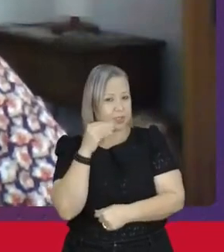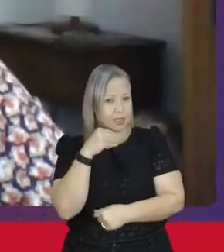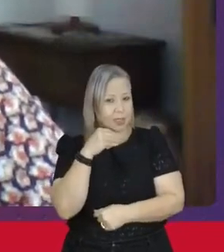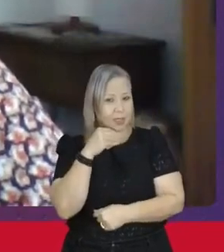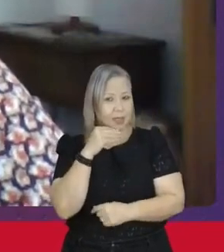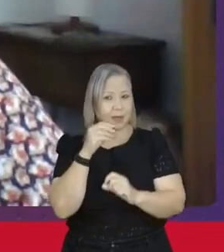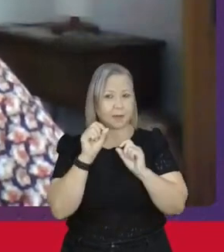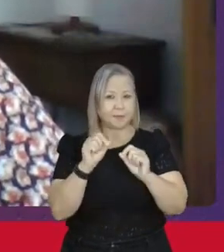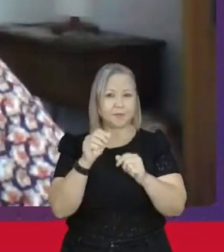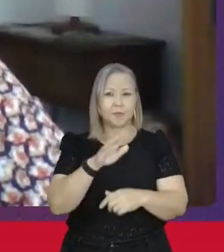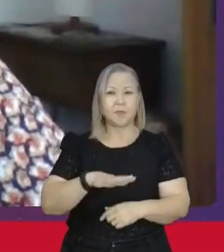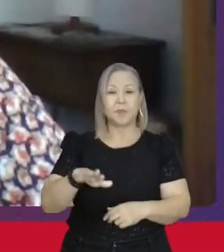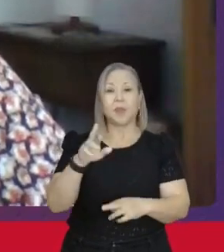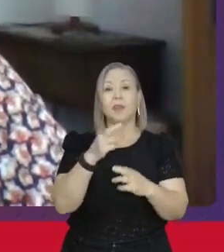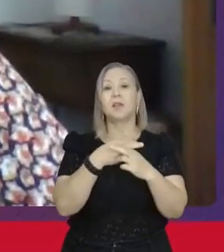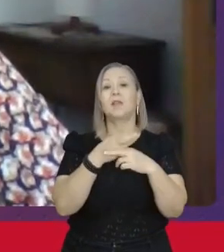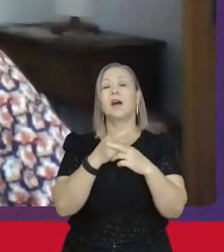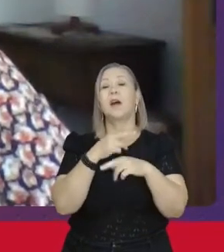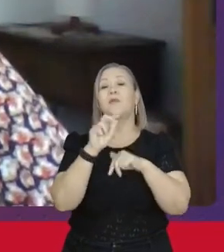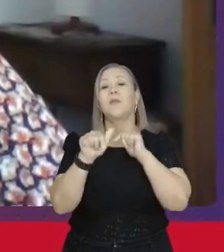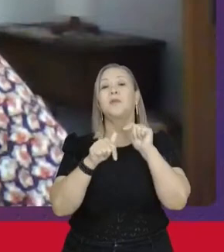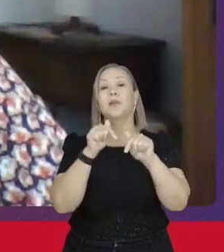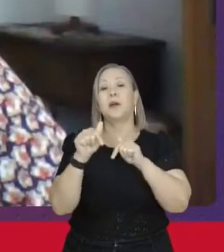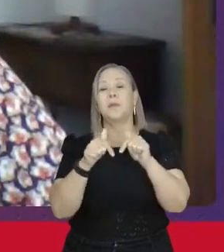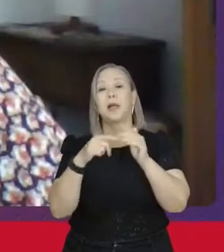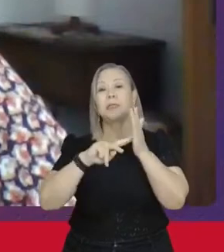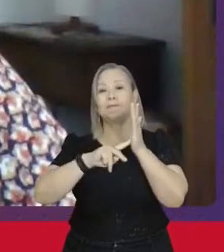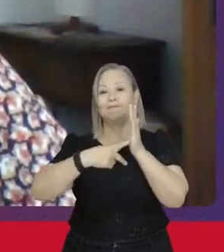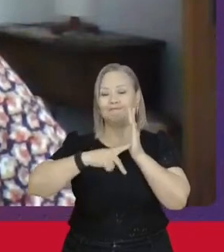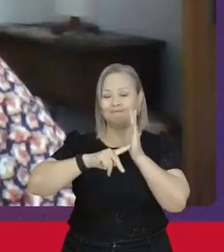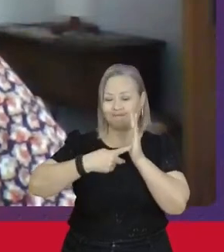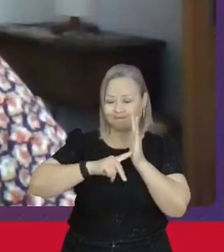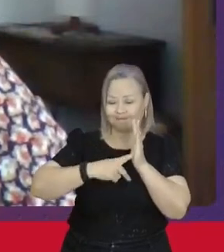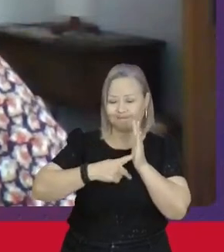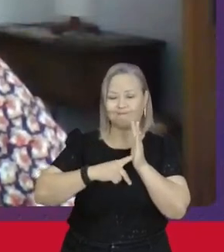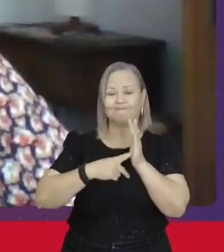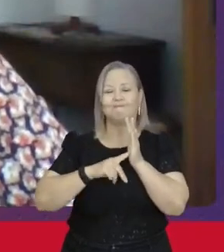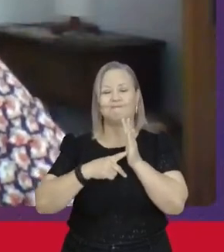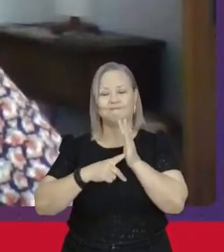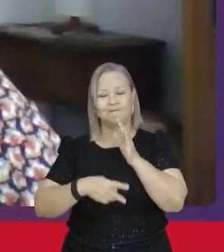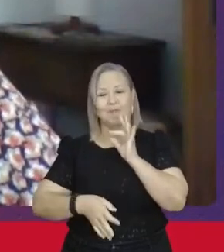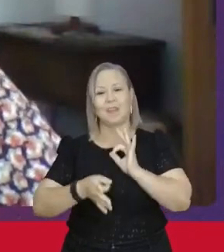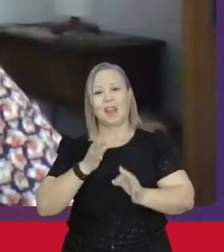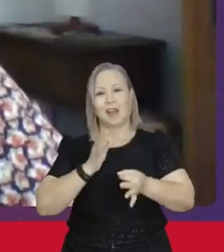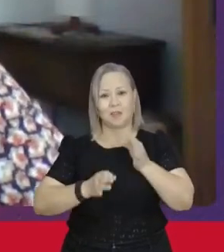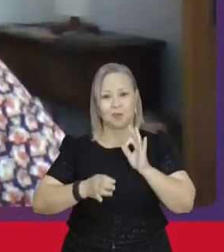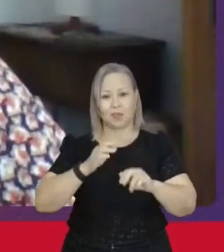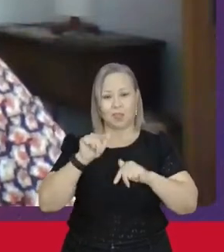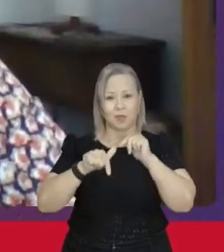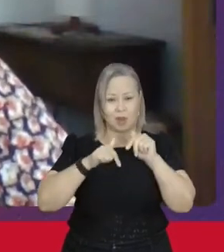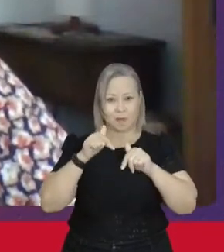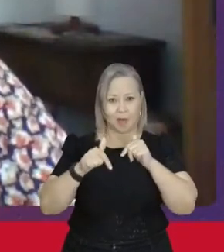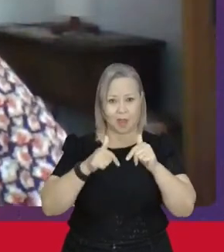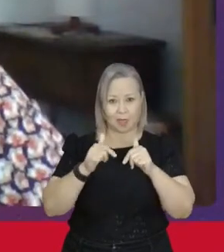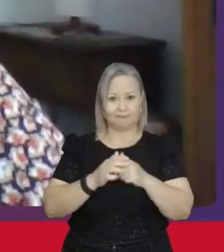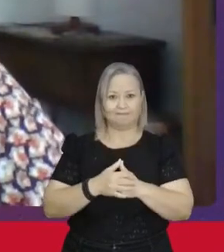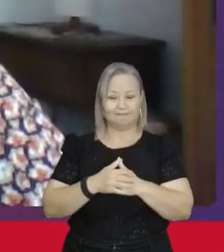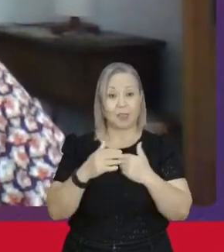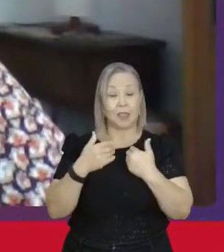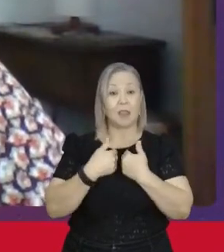por meio da reforma trabalhista, os sindicatos e a justiça do trabalho,